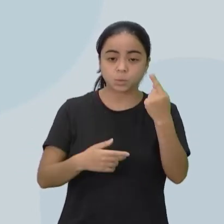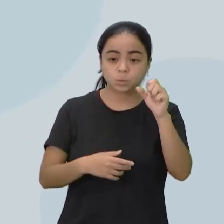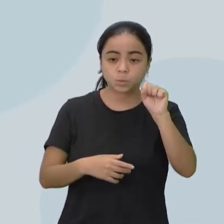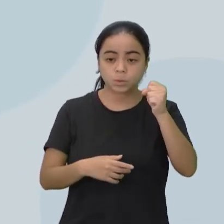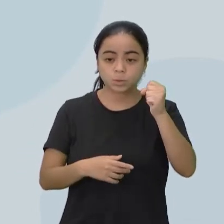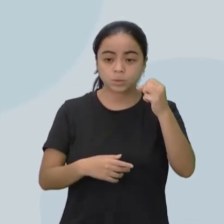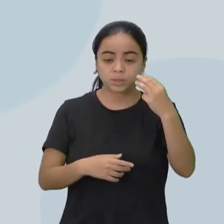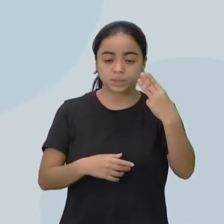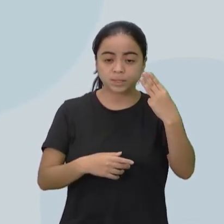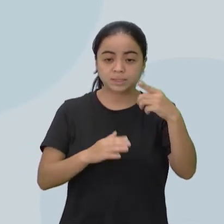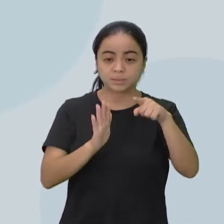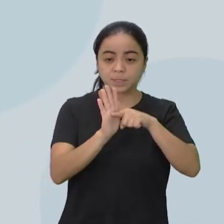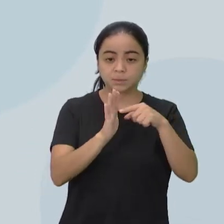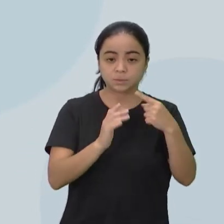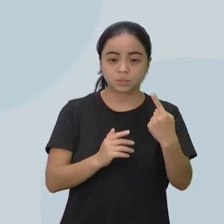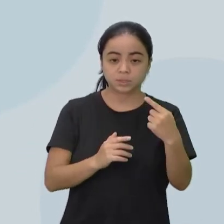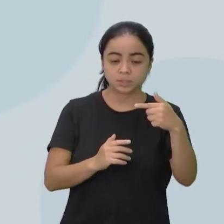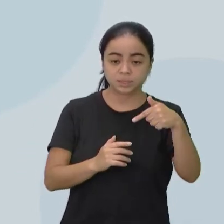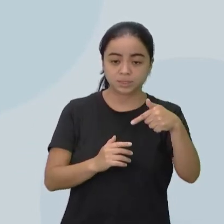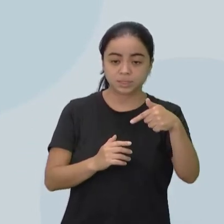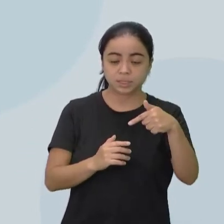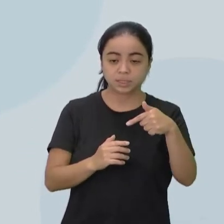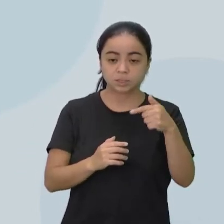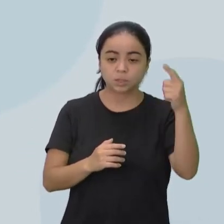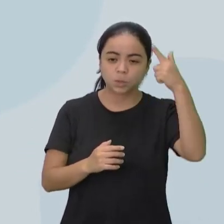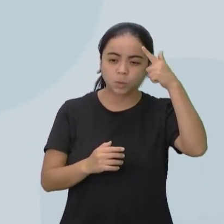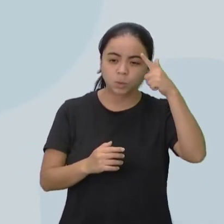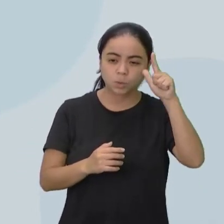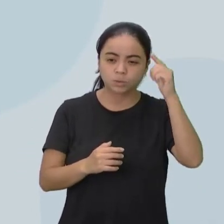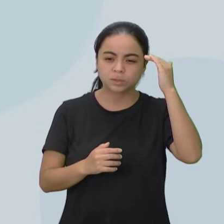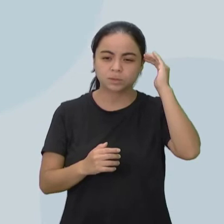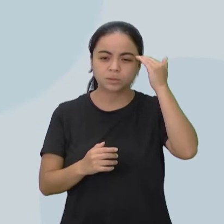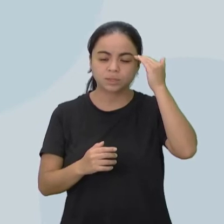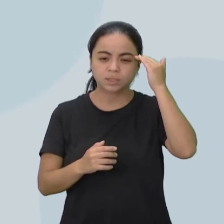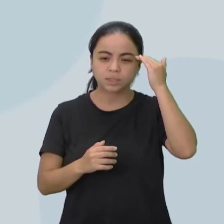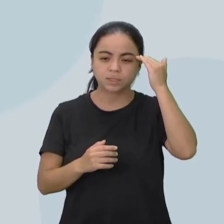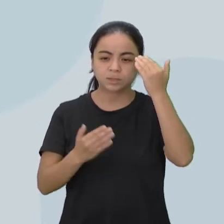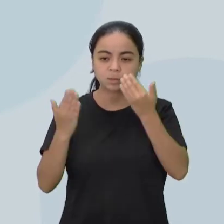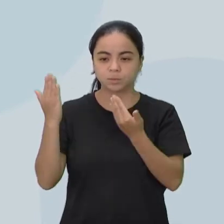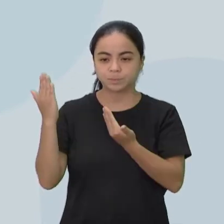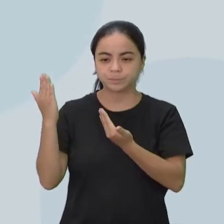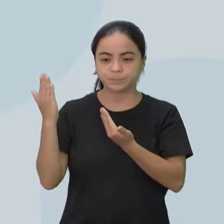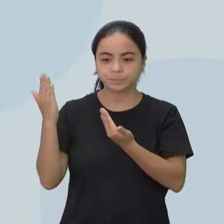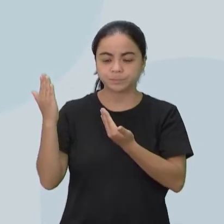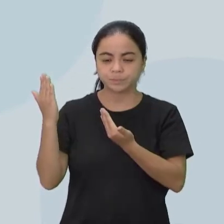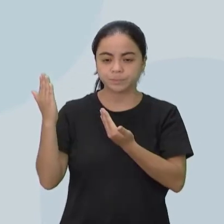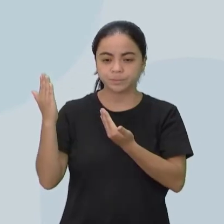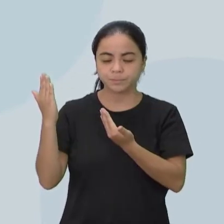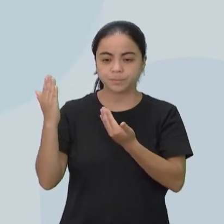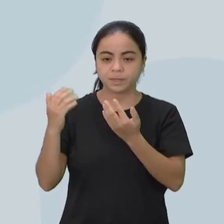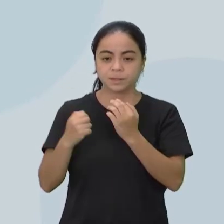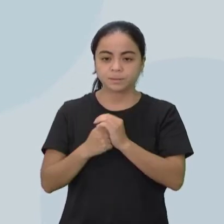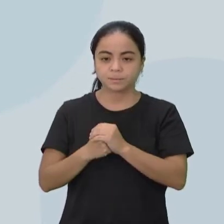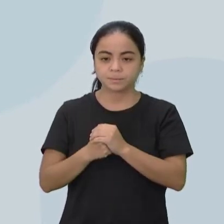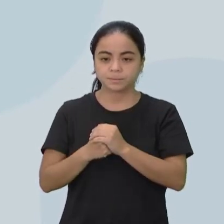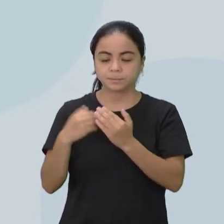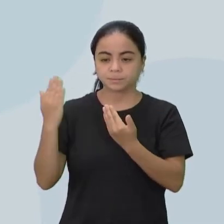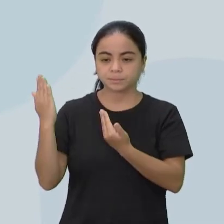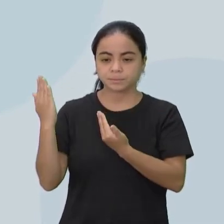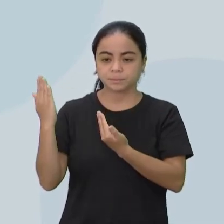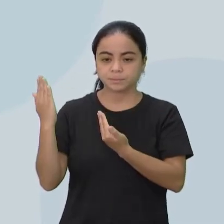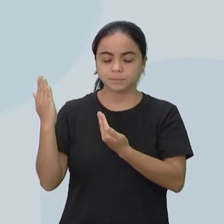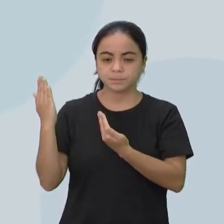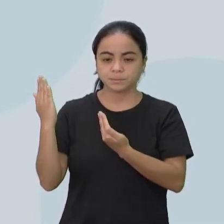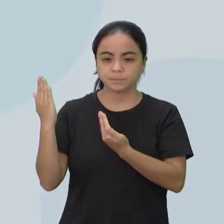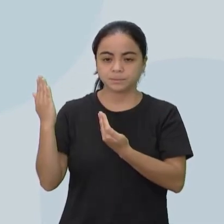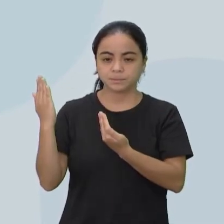menos 17, eu consigo saber qual é o preço daqui, né? Fazendo essa continha de menos, ó, empresta aqui, né? 13 tira